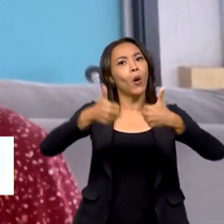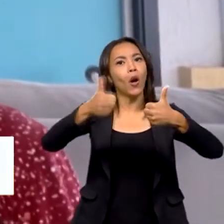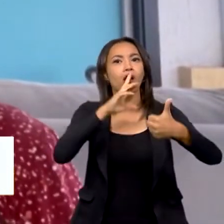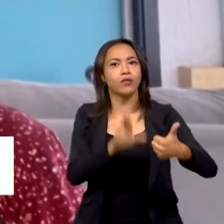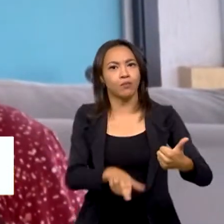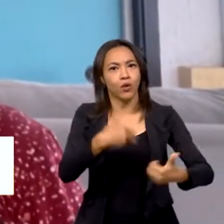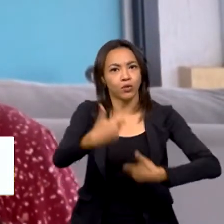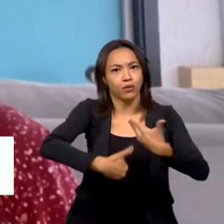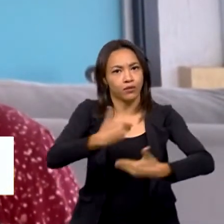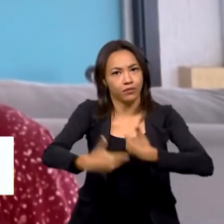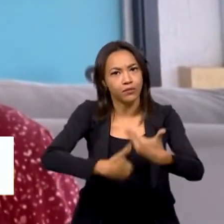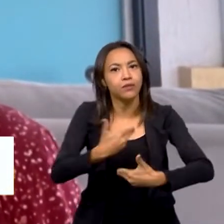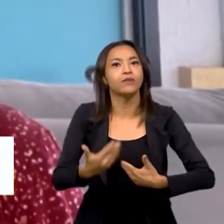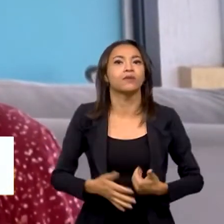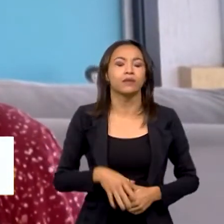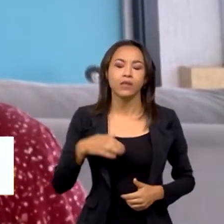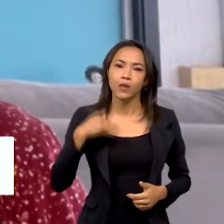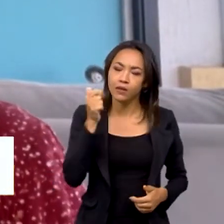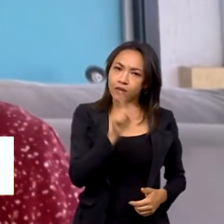consegue